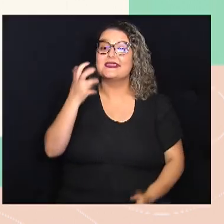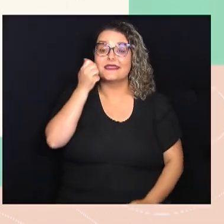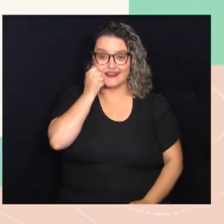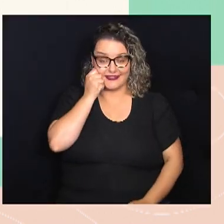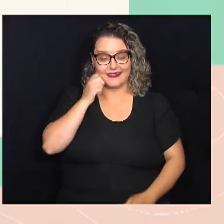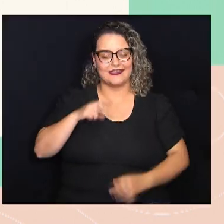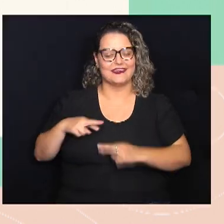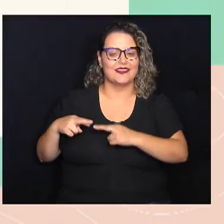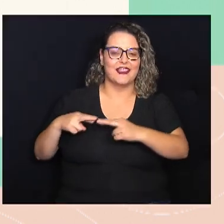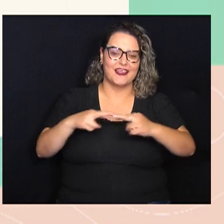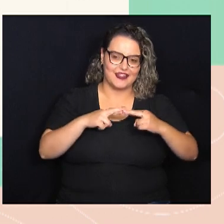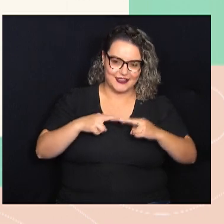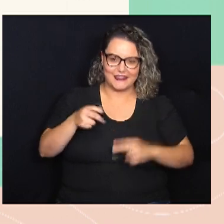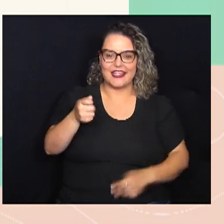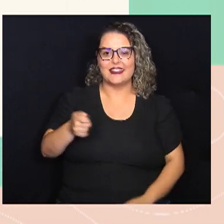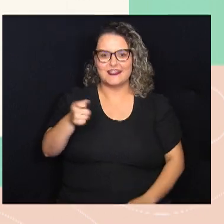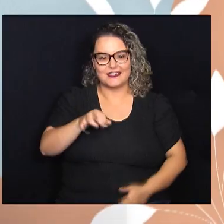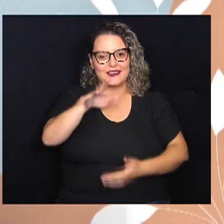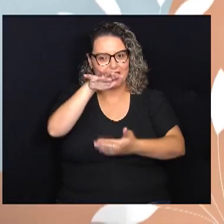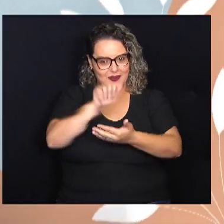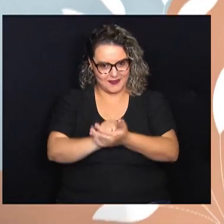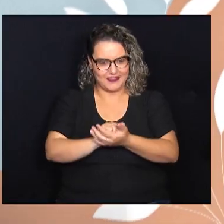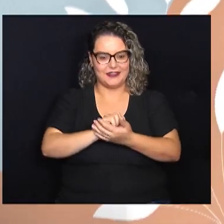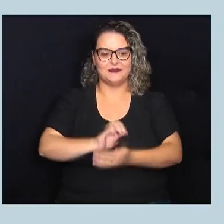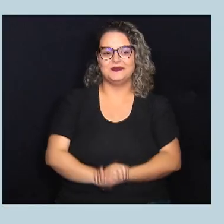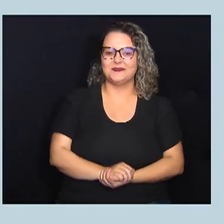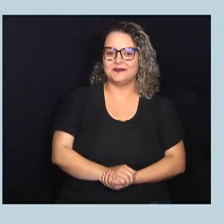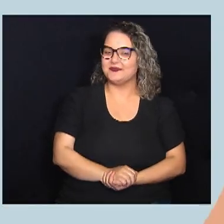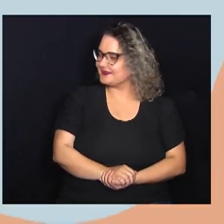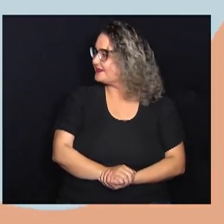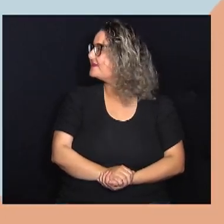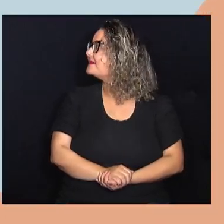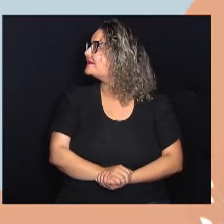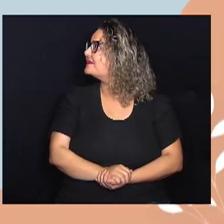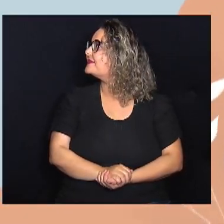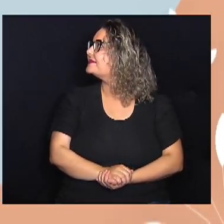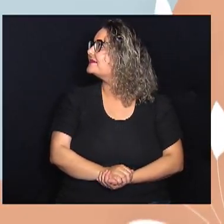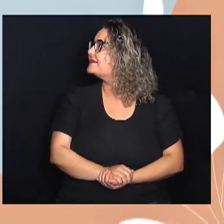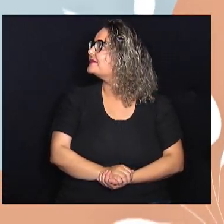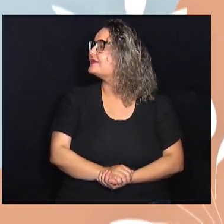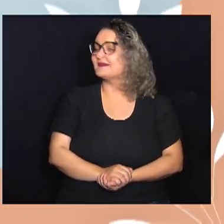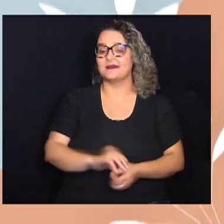é indescritível. Por isso, está no ar o quadro Adote um Bichinho.